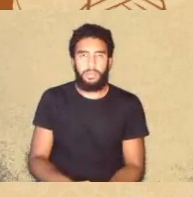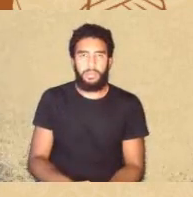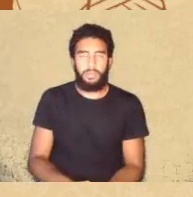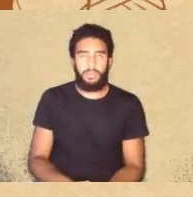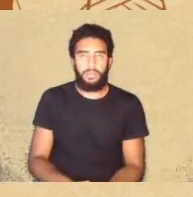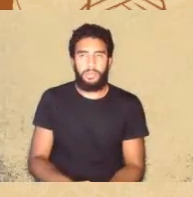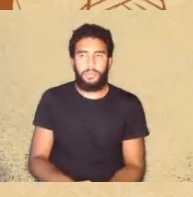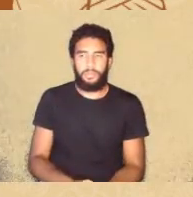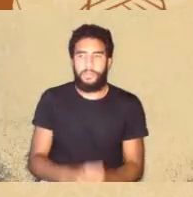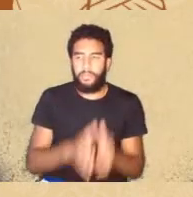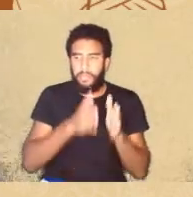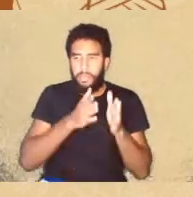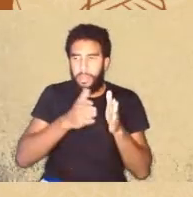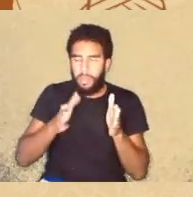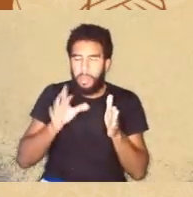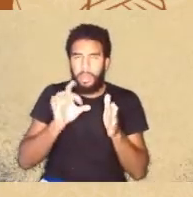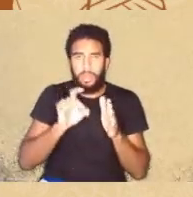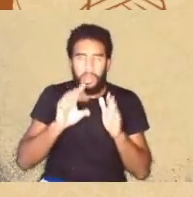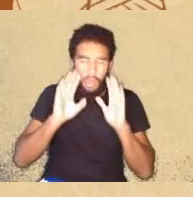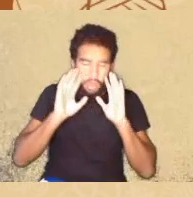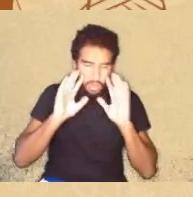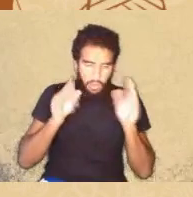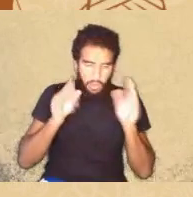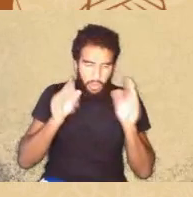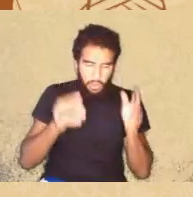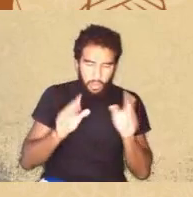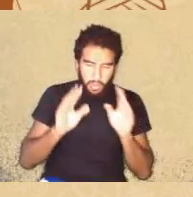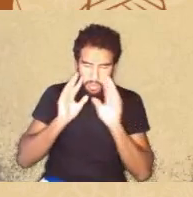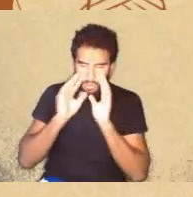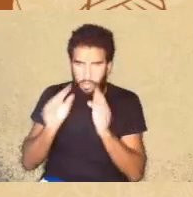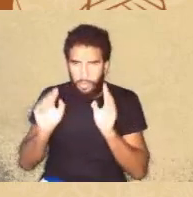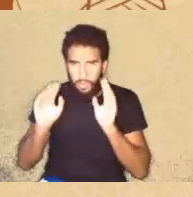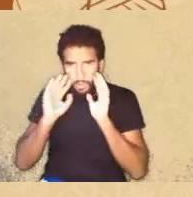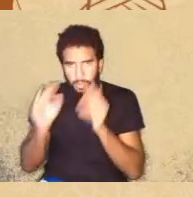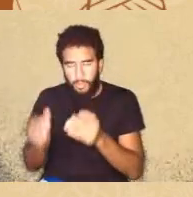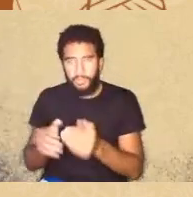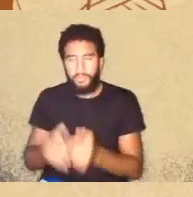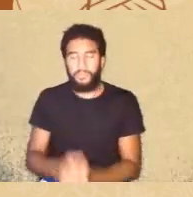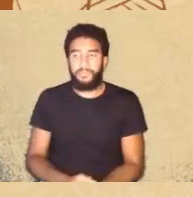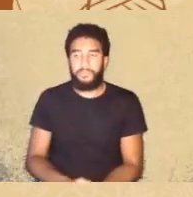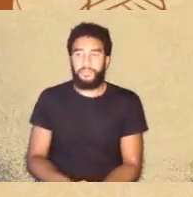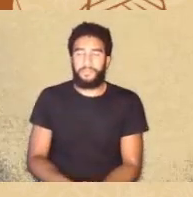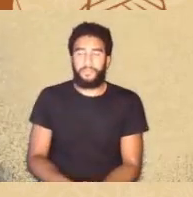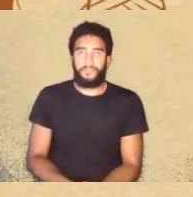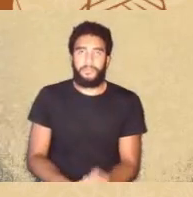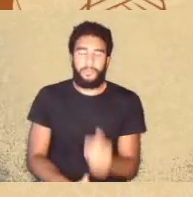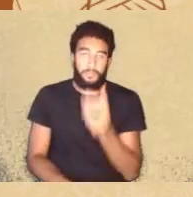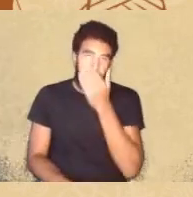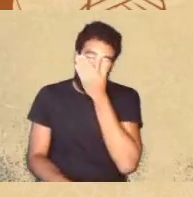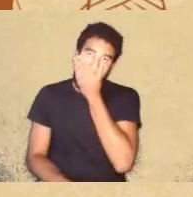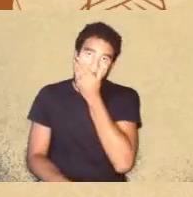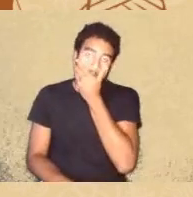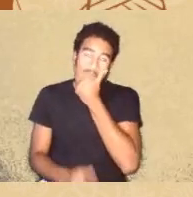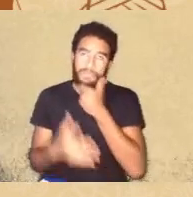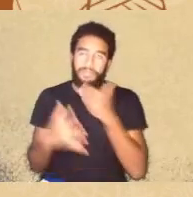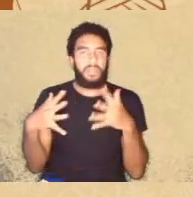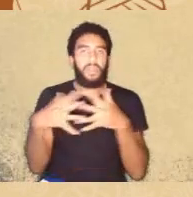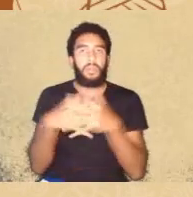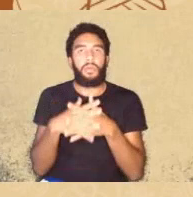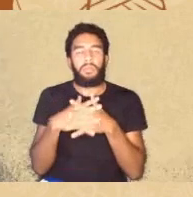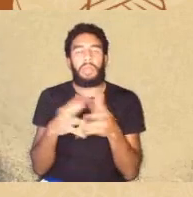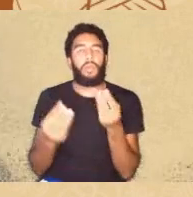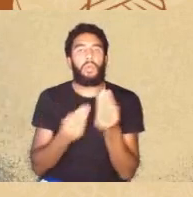como se as pessoas não fossem esse trânsito, nem tem essa. É muito complexo isso. Como é que a gente resolve esse